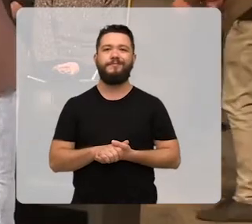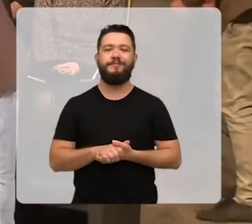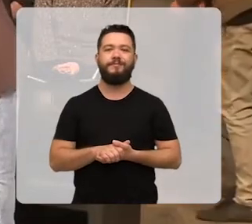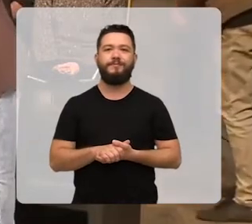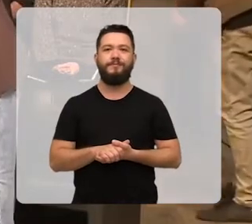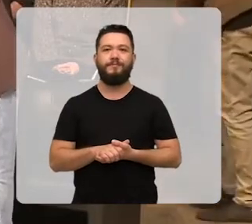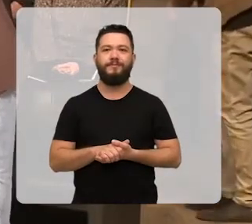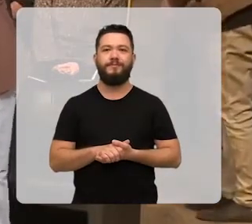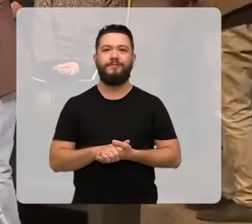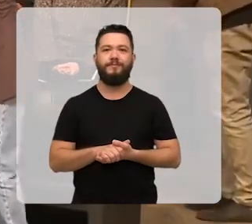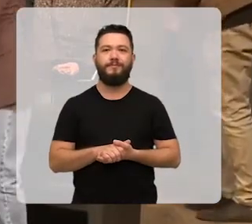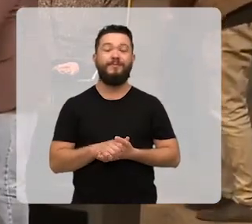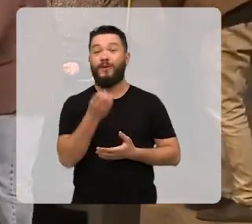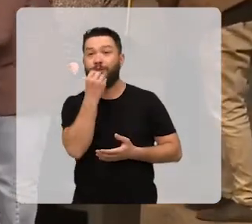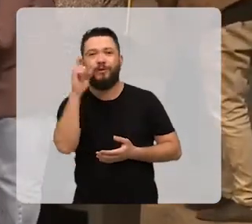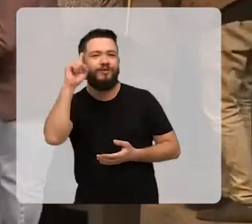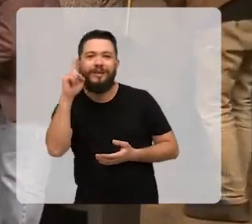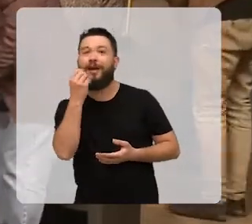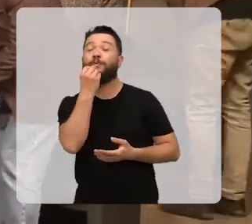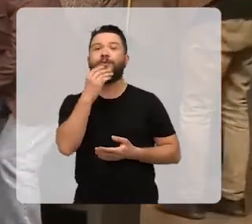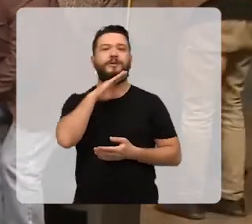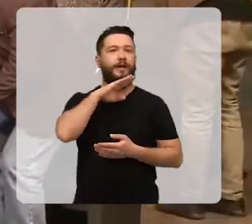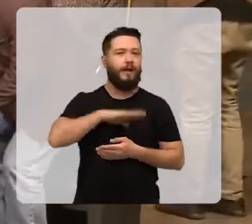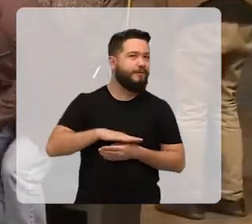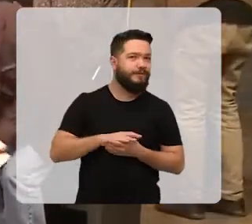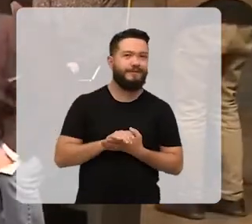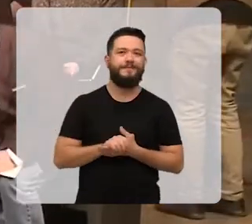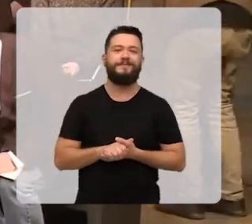Bom dia a todos. Boa tarde a todos.